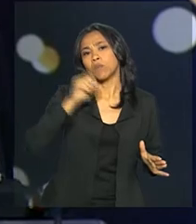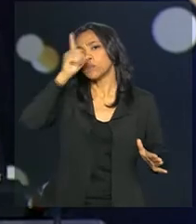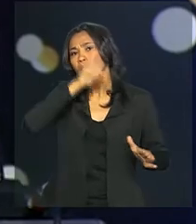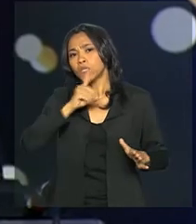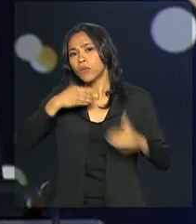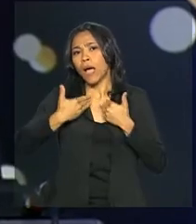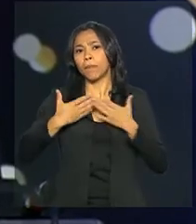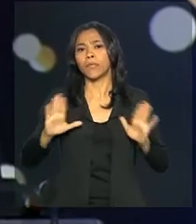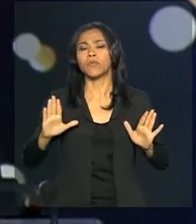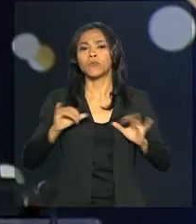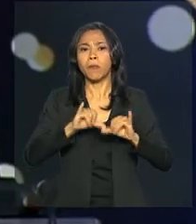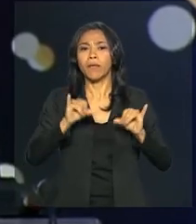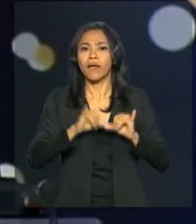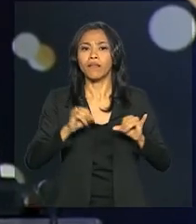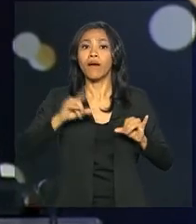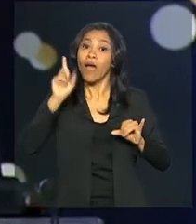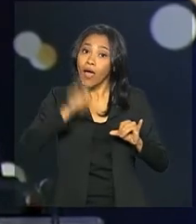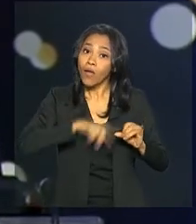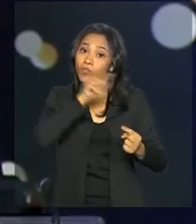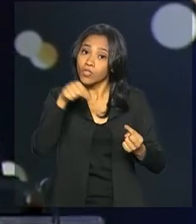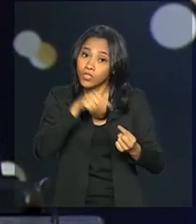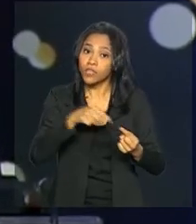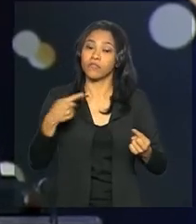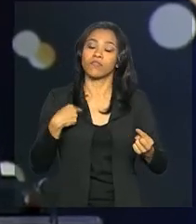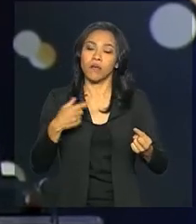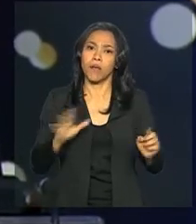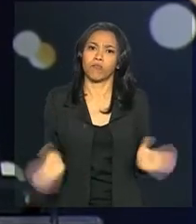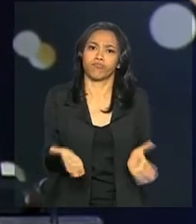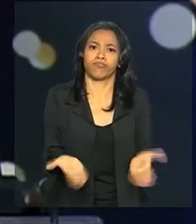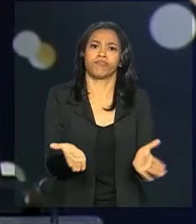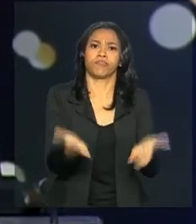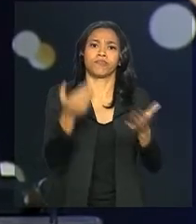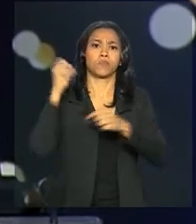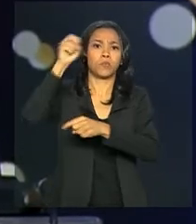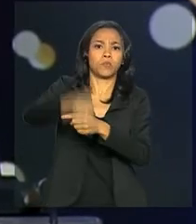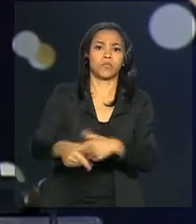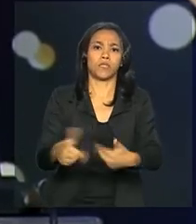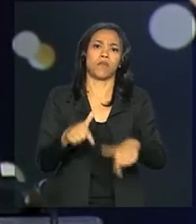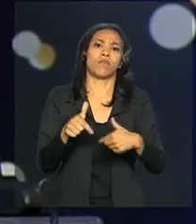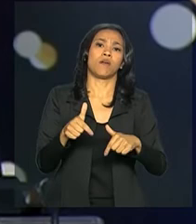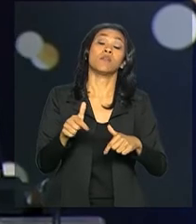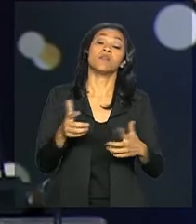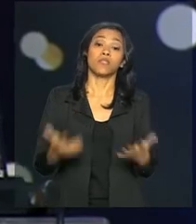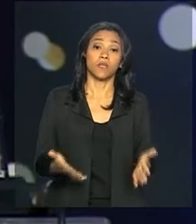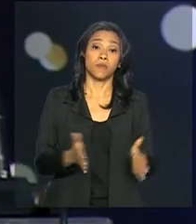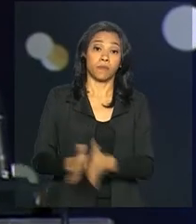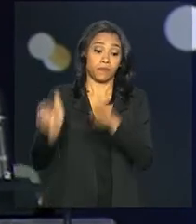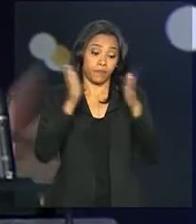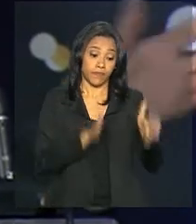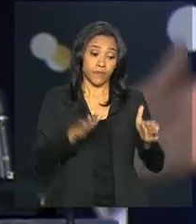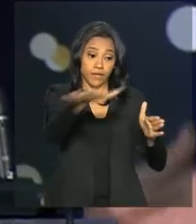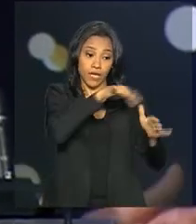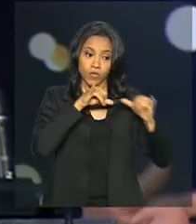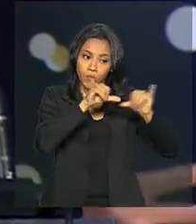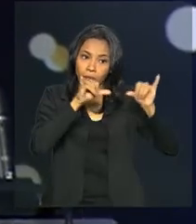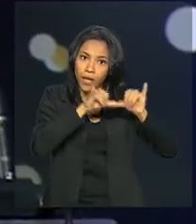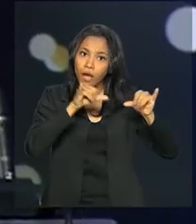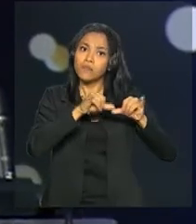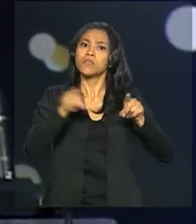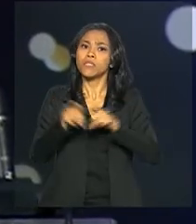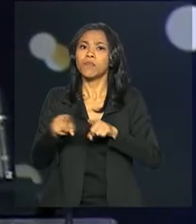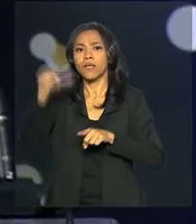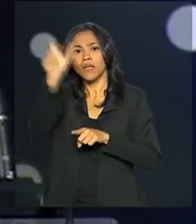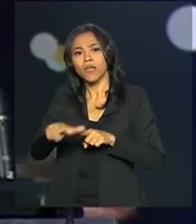incentivar o emprego para juntar as duas forças produtivas do país o setor supermercadista e os